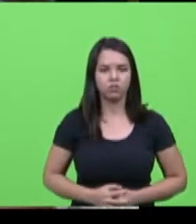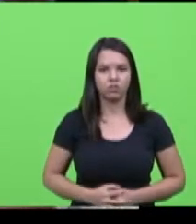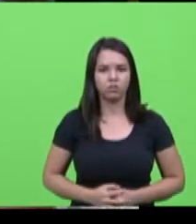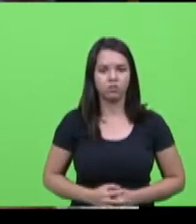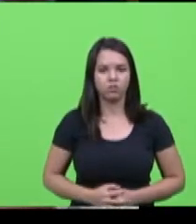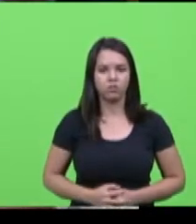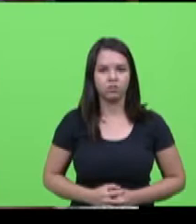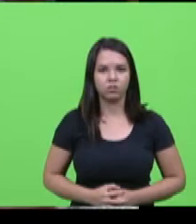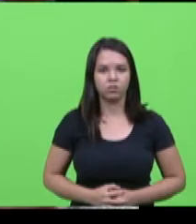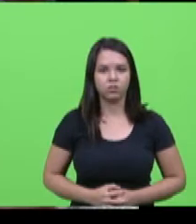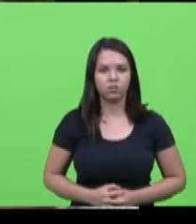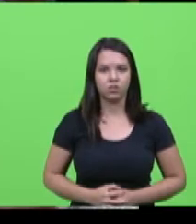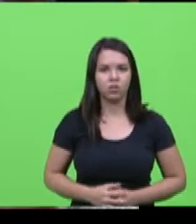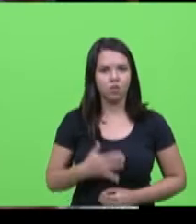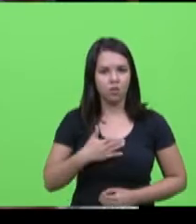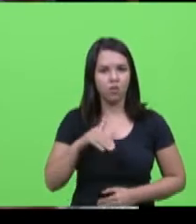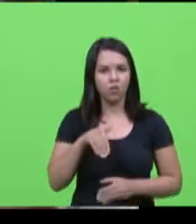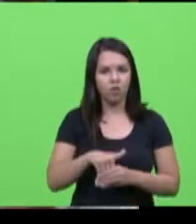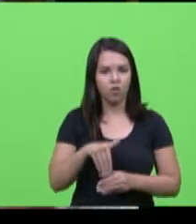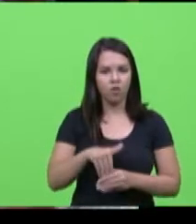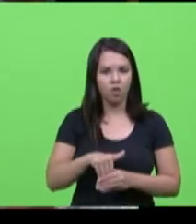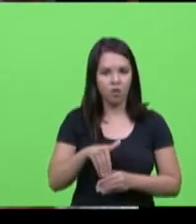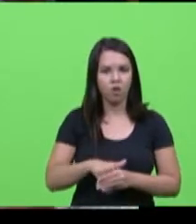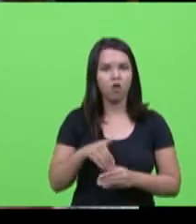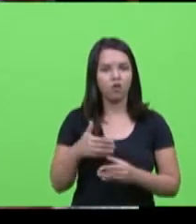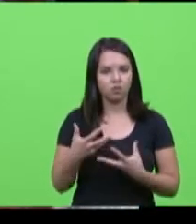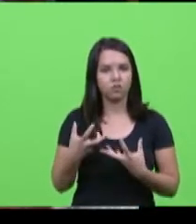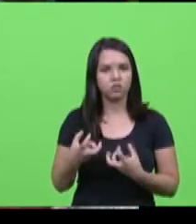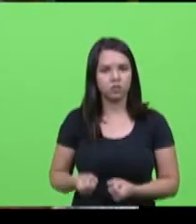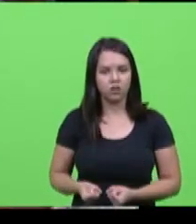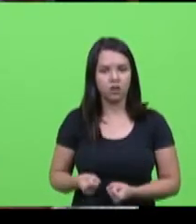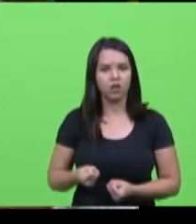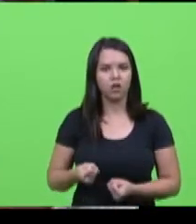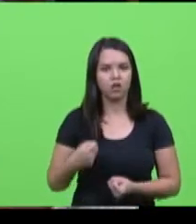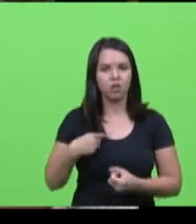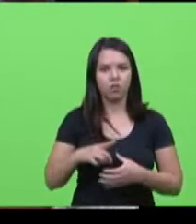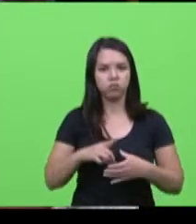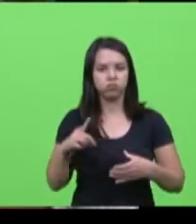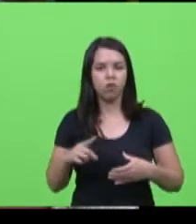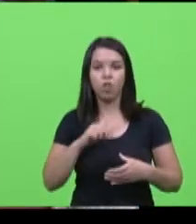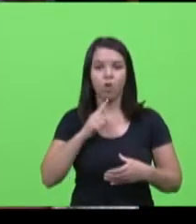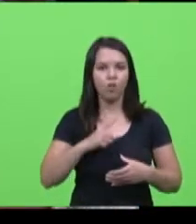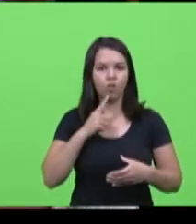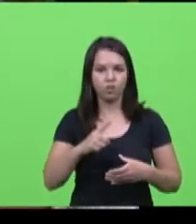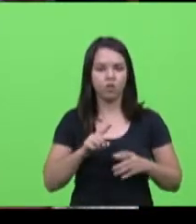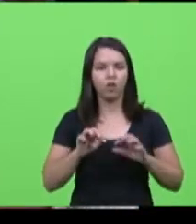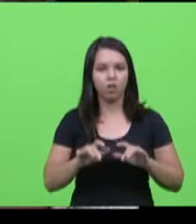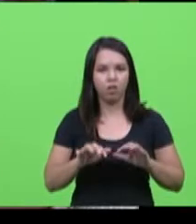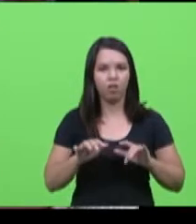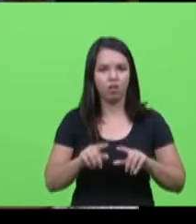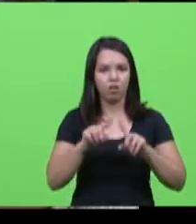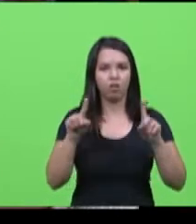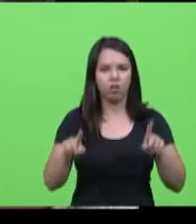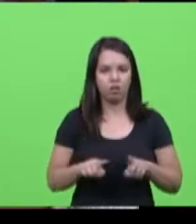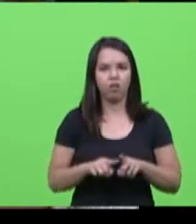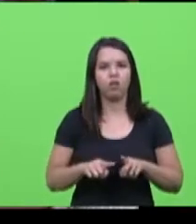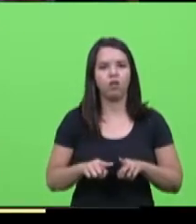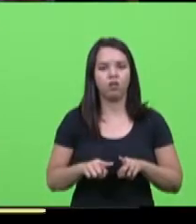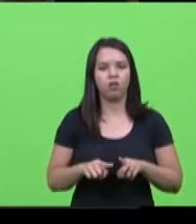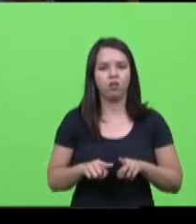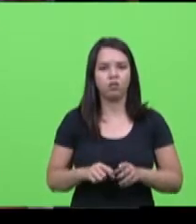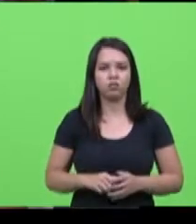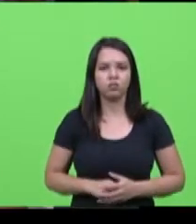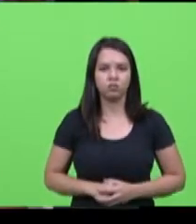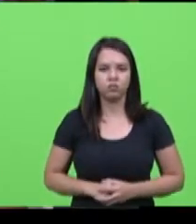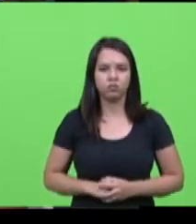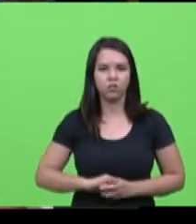para deixar meu voto favorável também, que eu estava fora, estava conseguindo conectar. Já me dá minha presença também, se for possível, presidente. Deputado